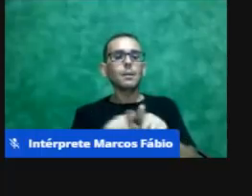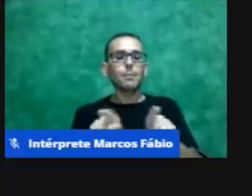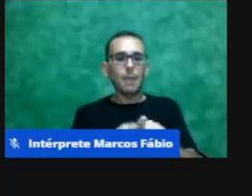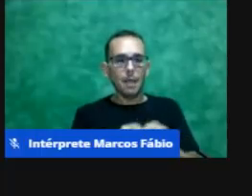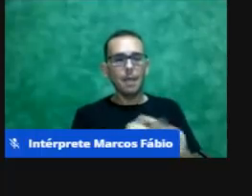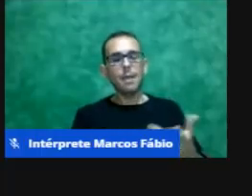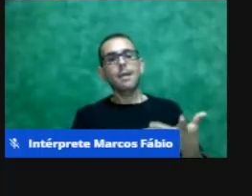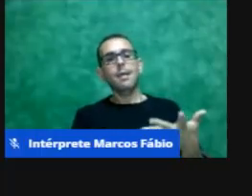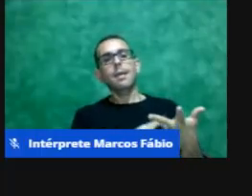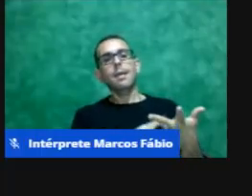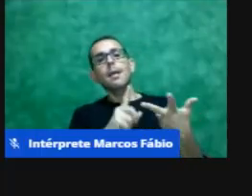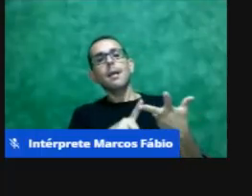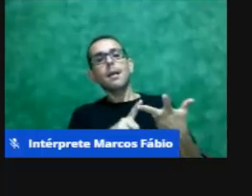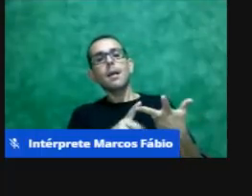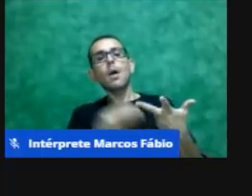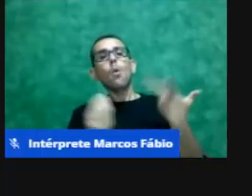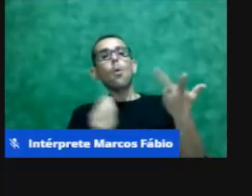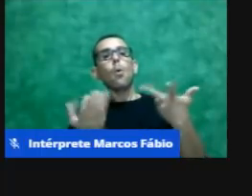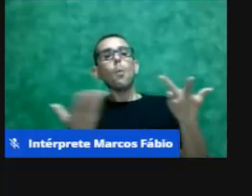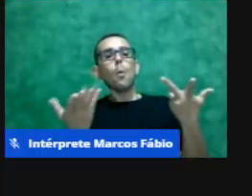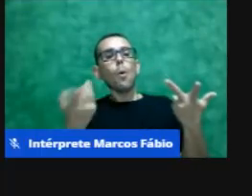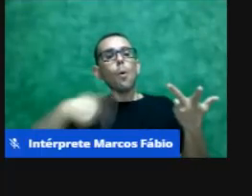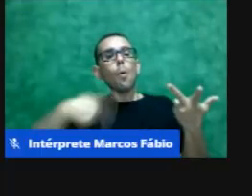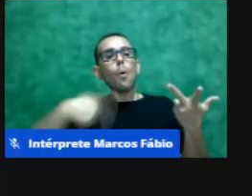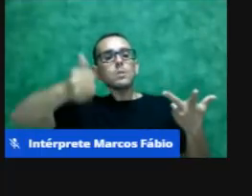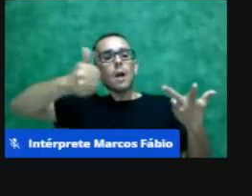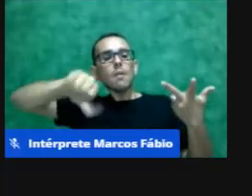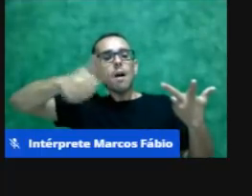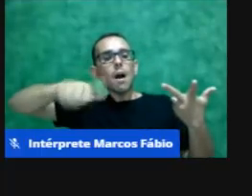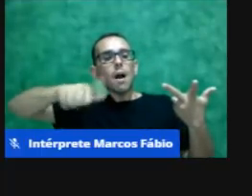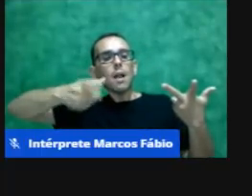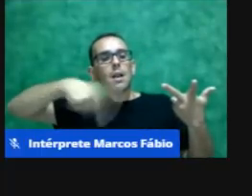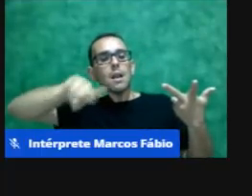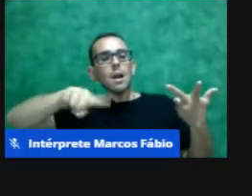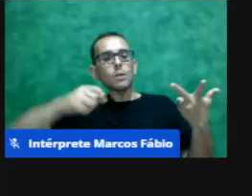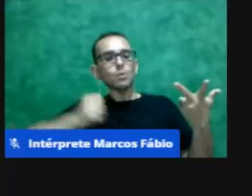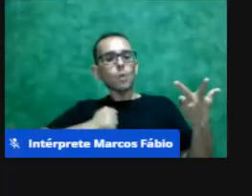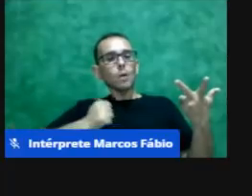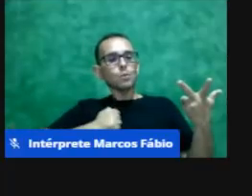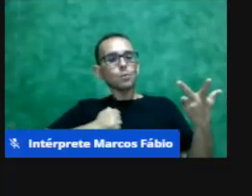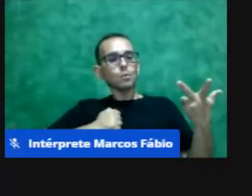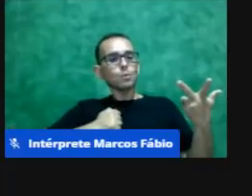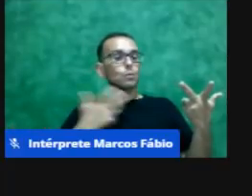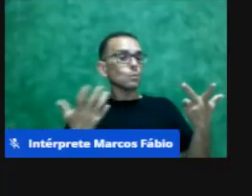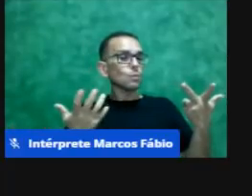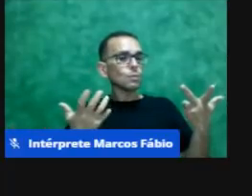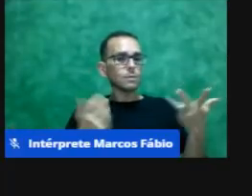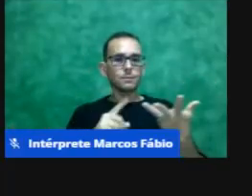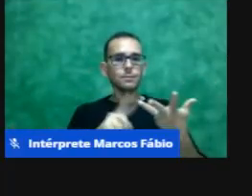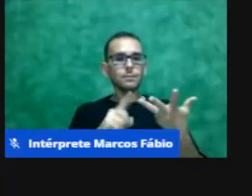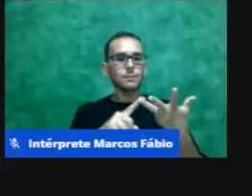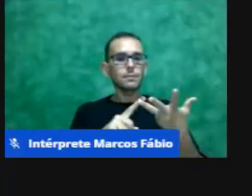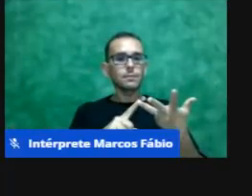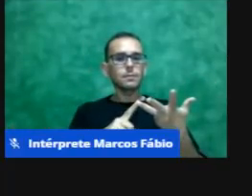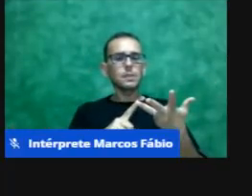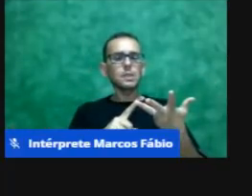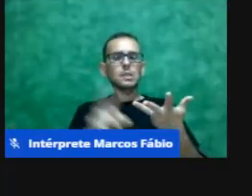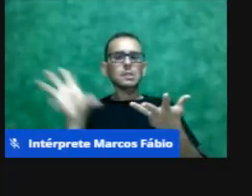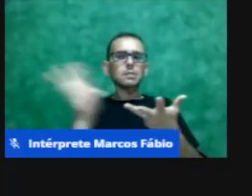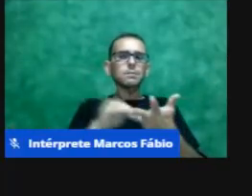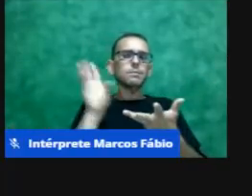falar um pouco como eles estão hoje avaliando esses alunos, os formulários que eles